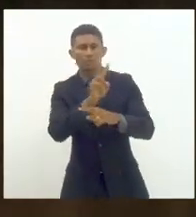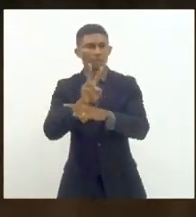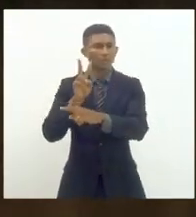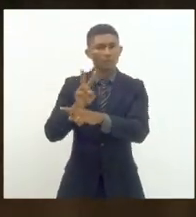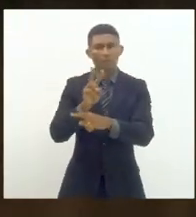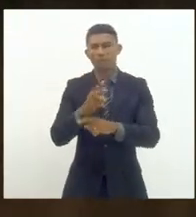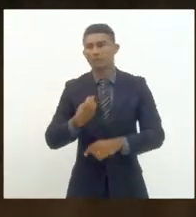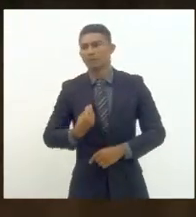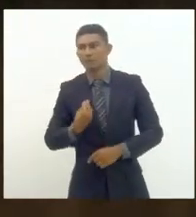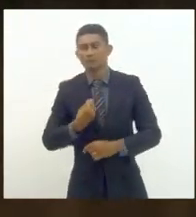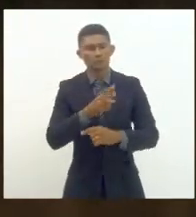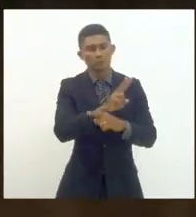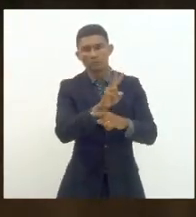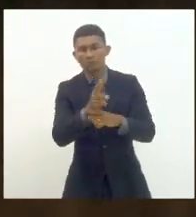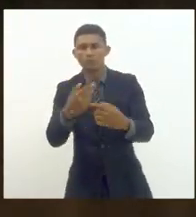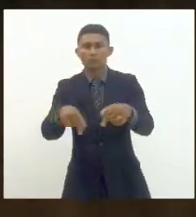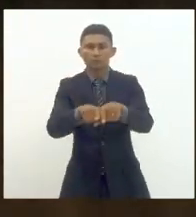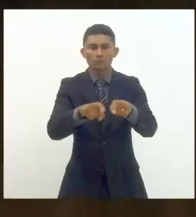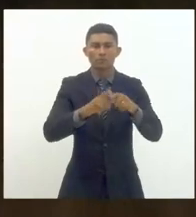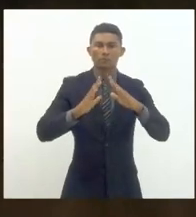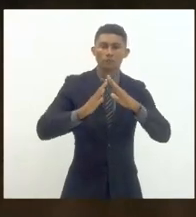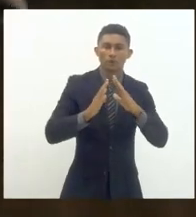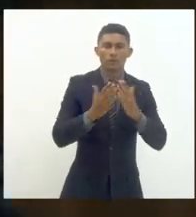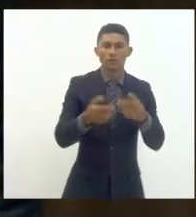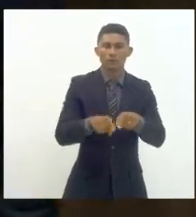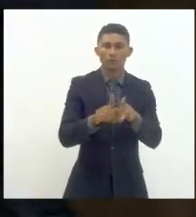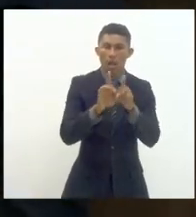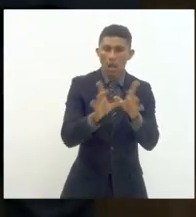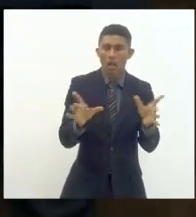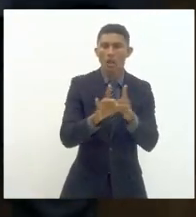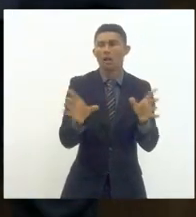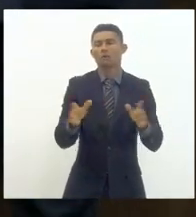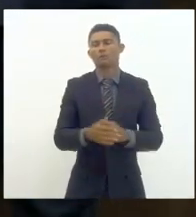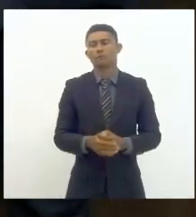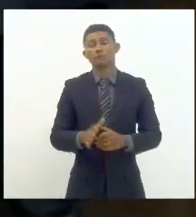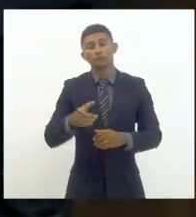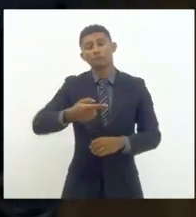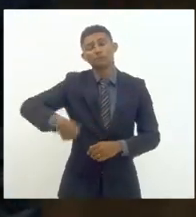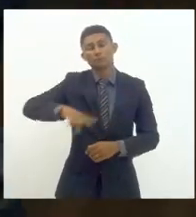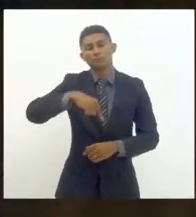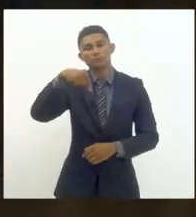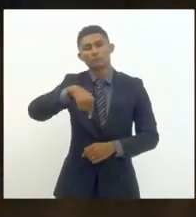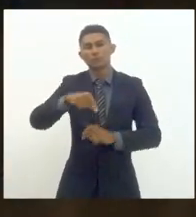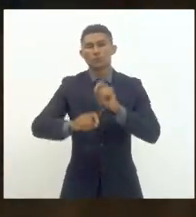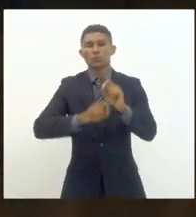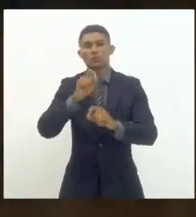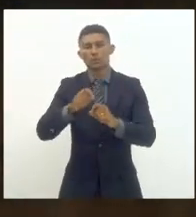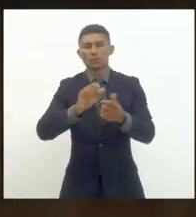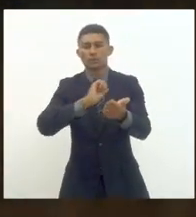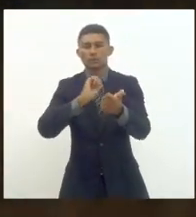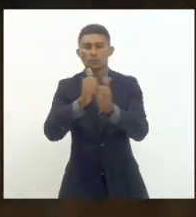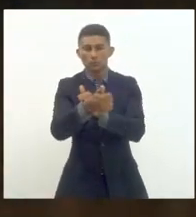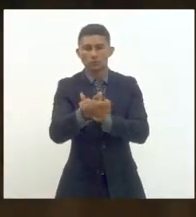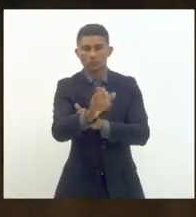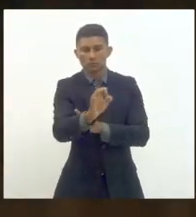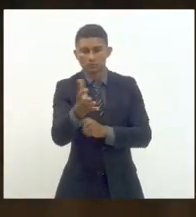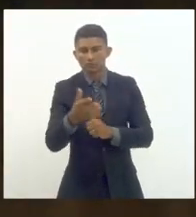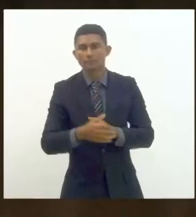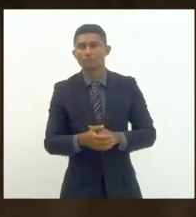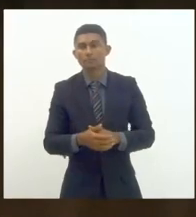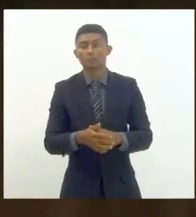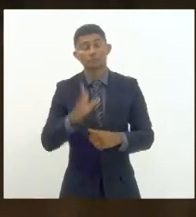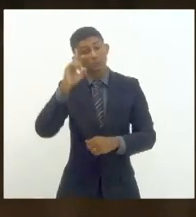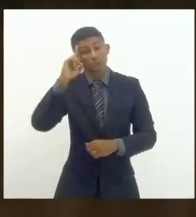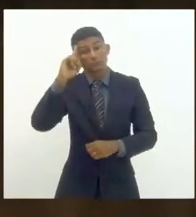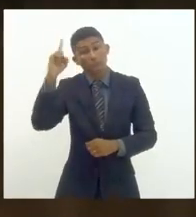vida, da propriedade e da liberdade. Mas a gente está tratando aqui é de esporte. E o Dia